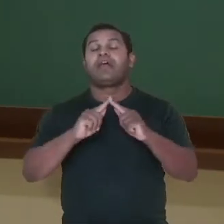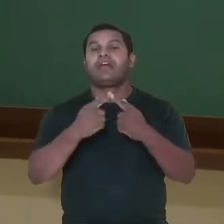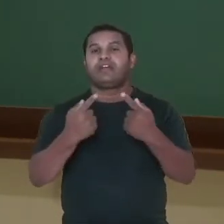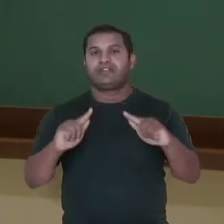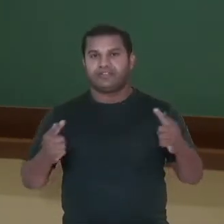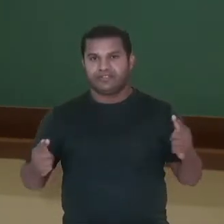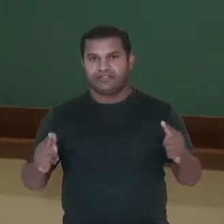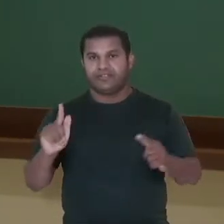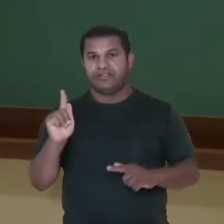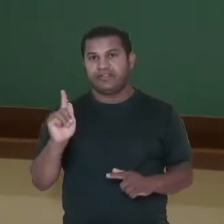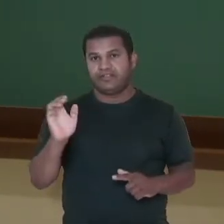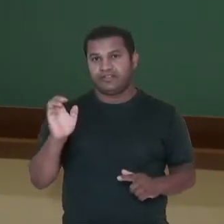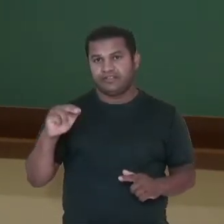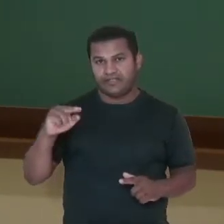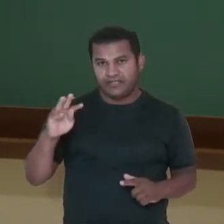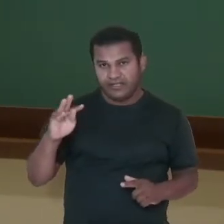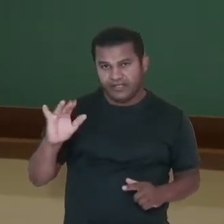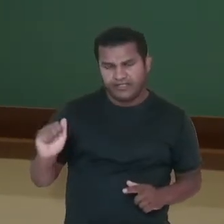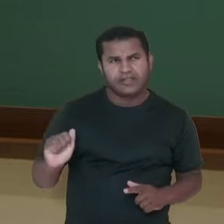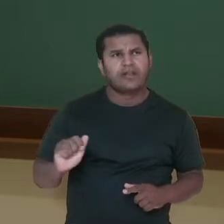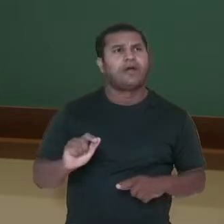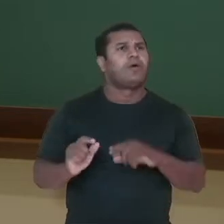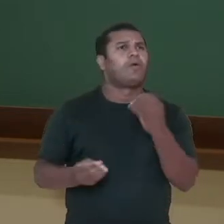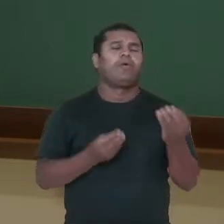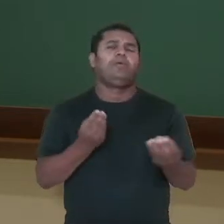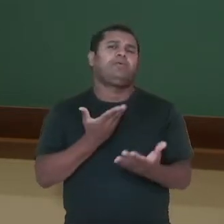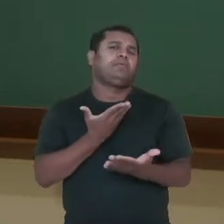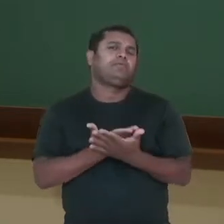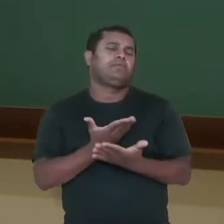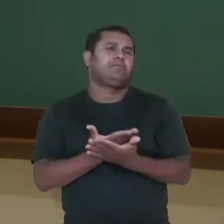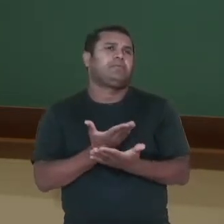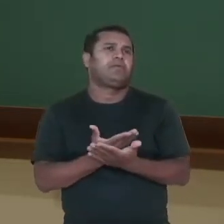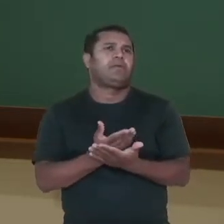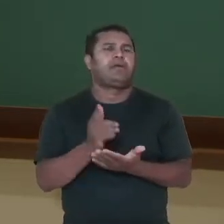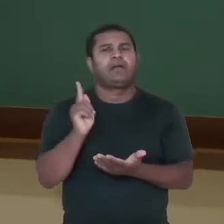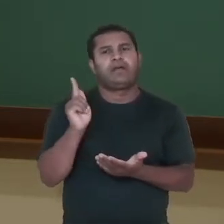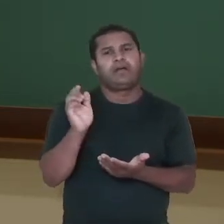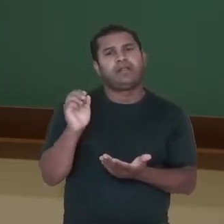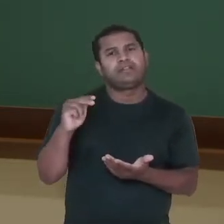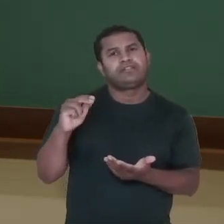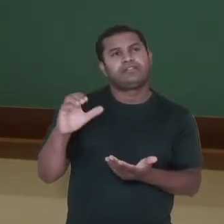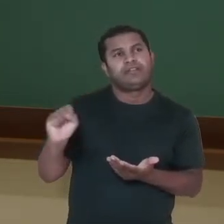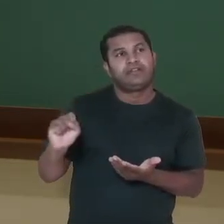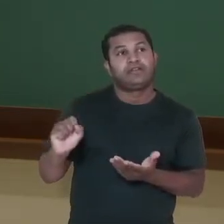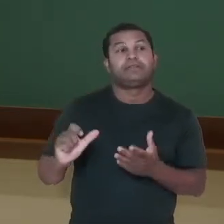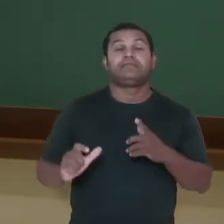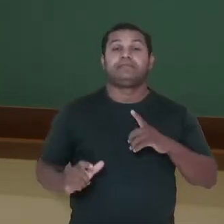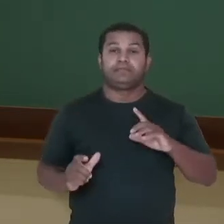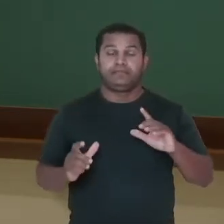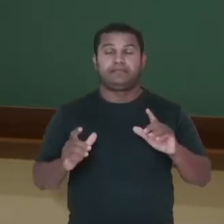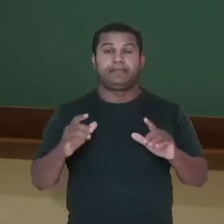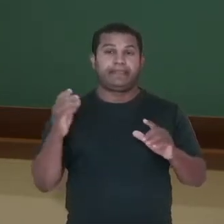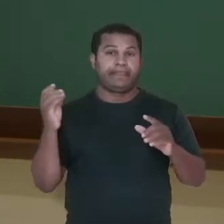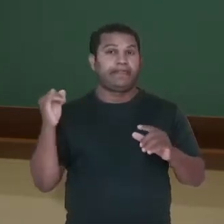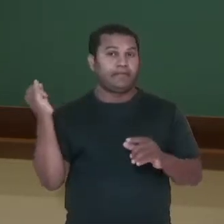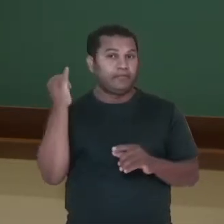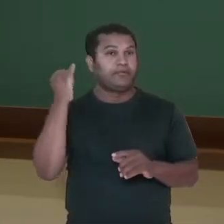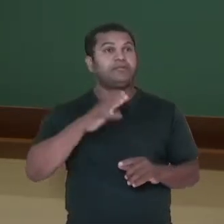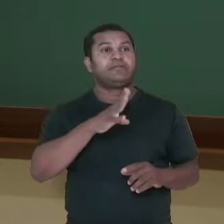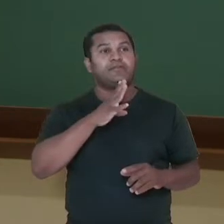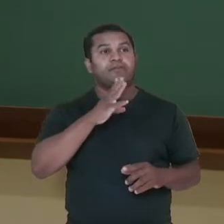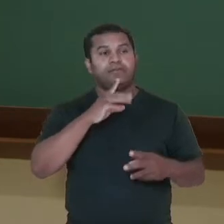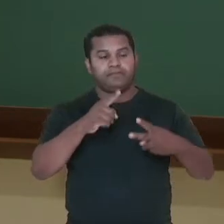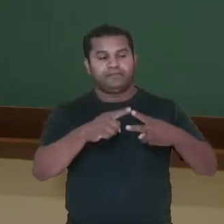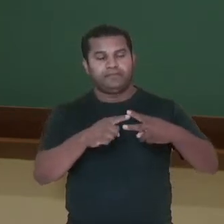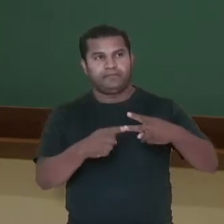conceituar genes a partir de duas perspectivas diferentes, a nível de genética e a nível de citogenética. A nível de genética,